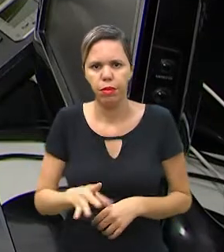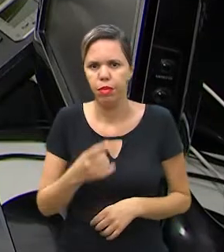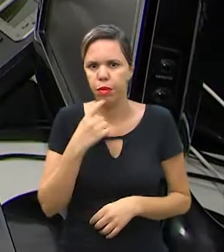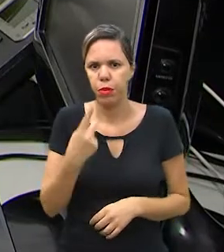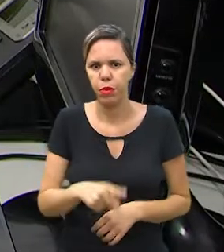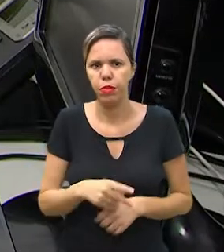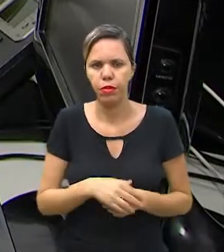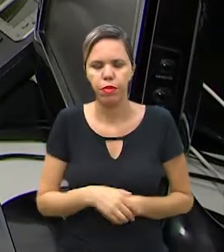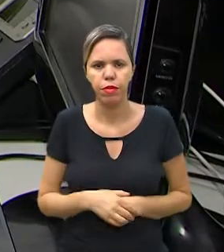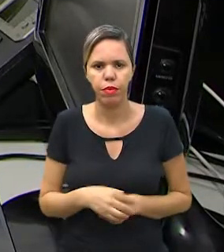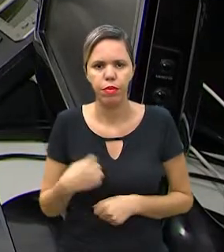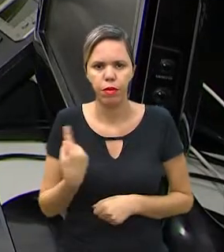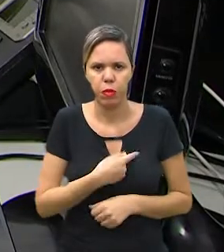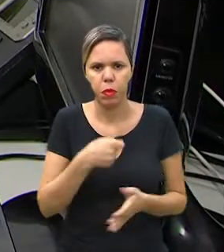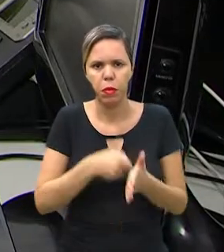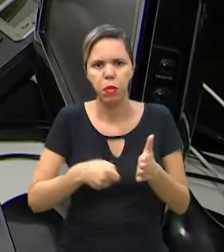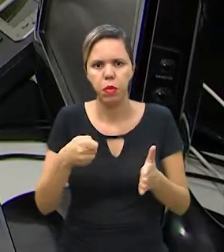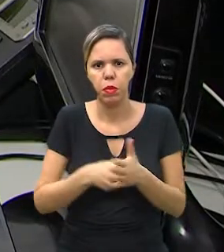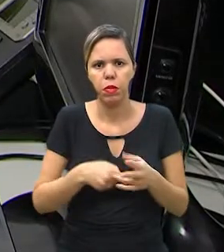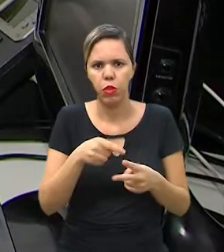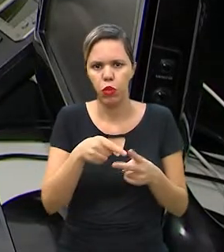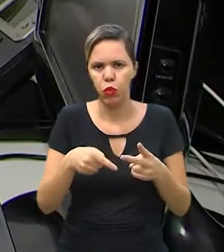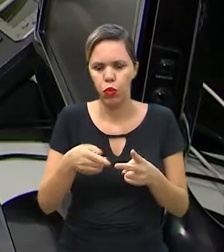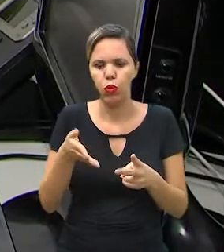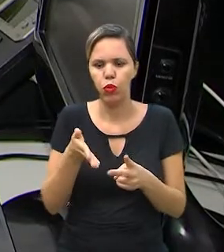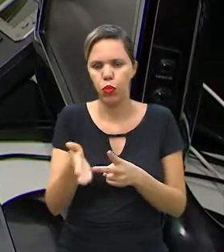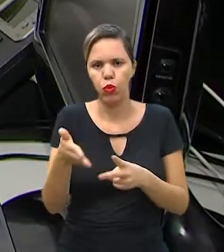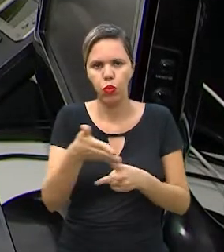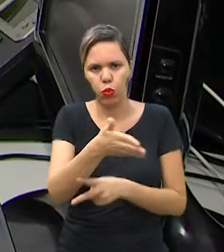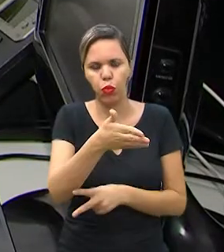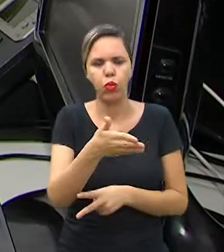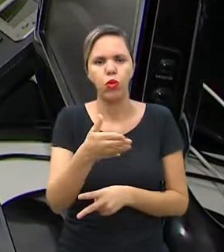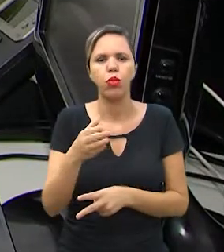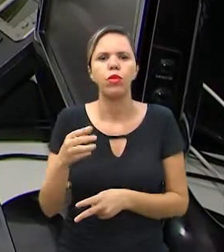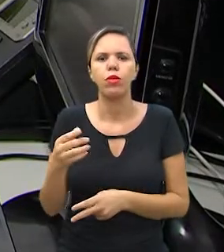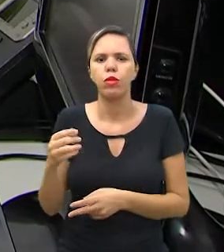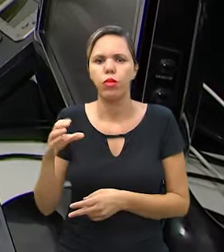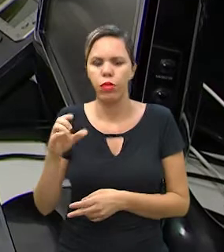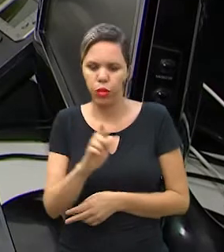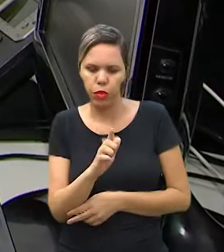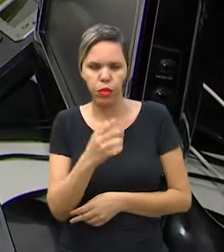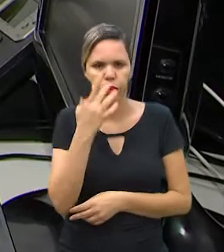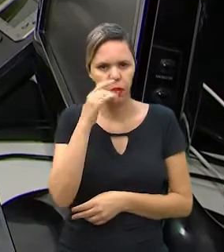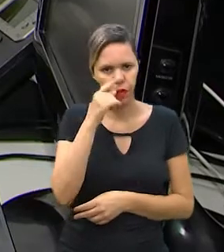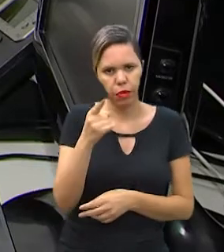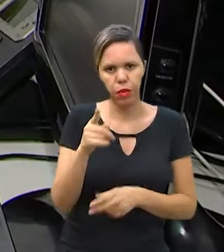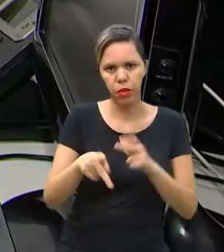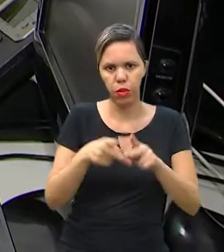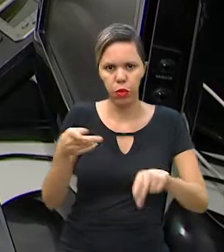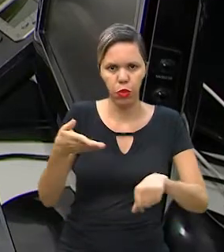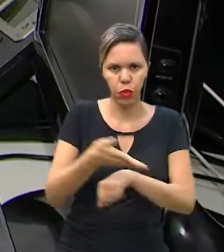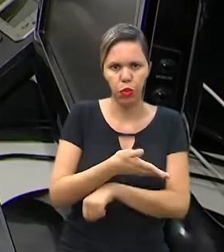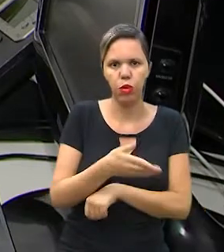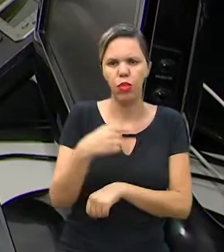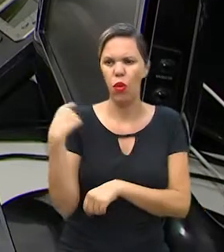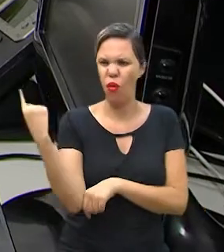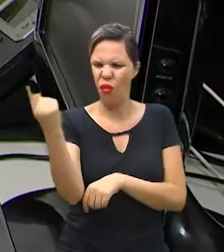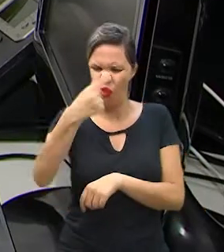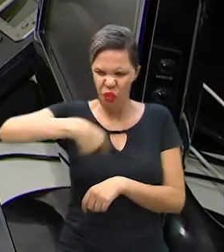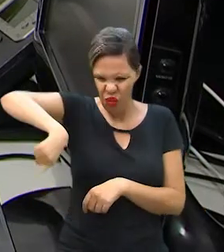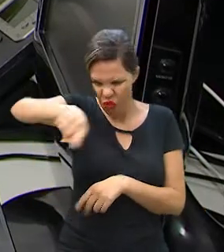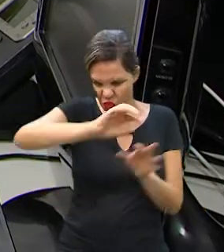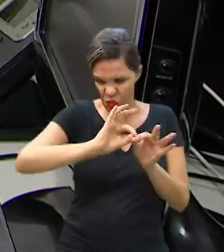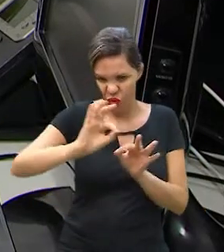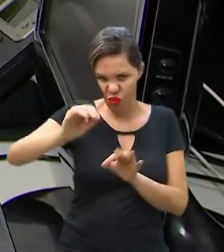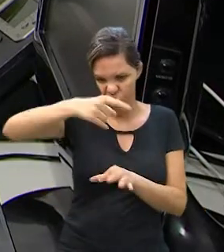município de Campinas nós estamos pleiteando mais duas entradas 1 para cada distrito hoje a população tem que dar uma